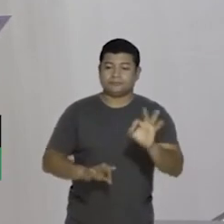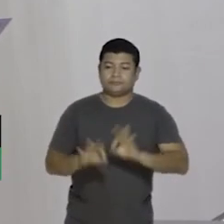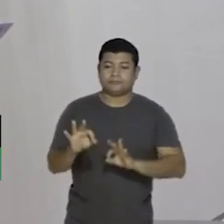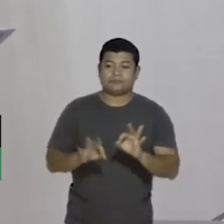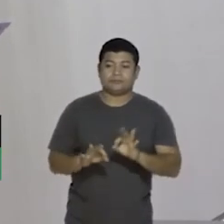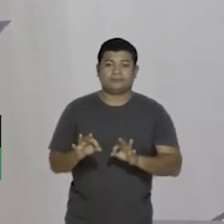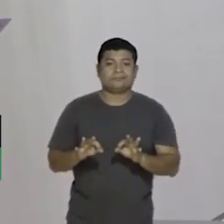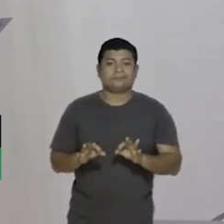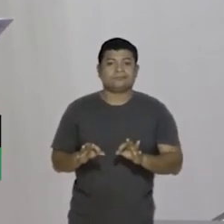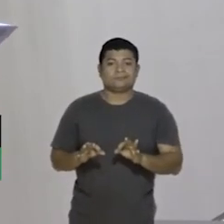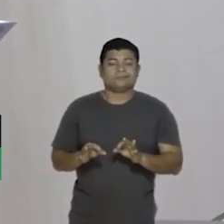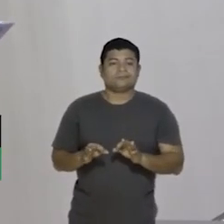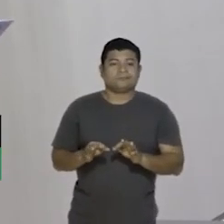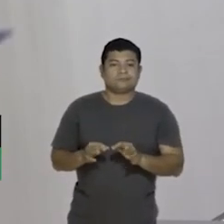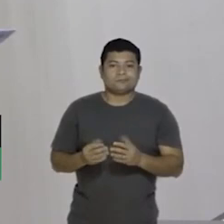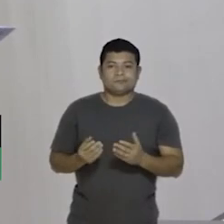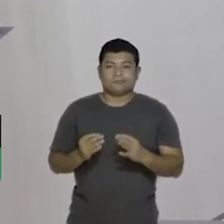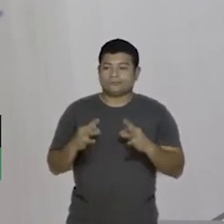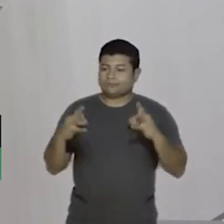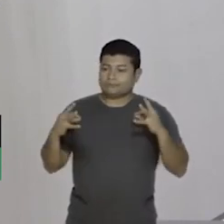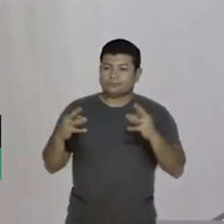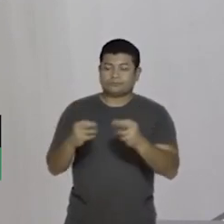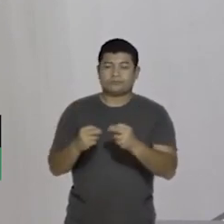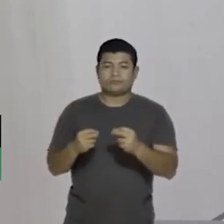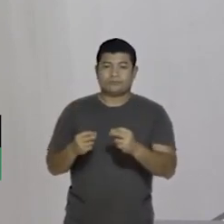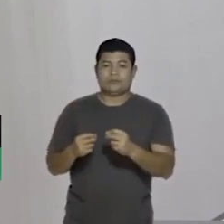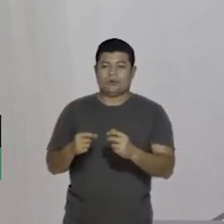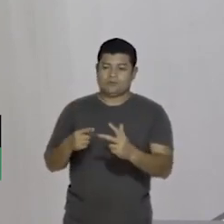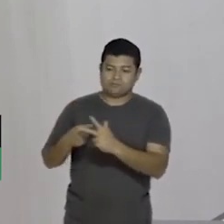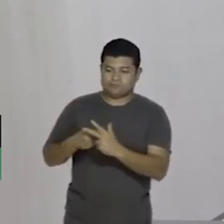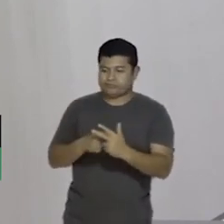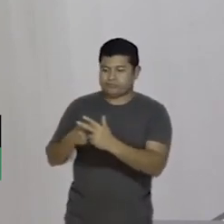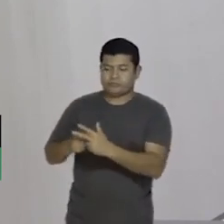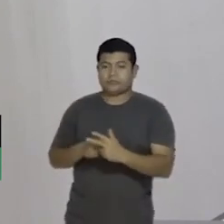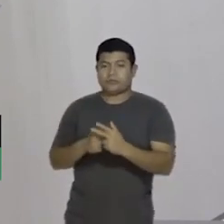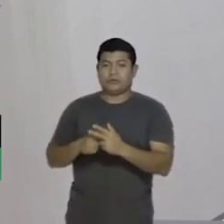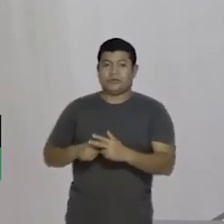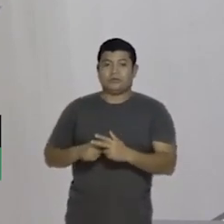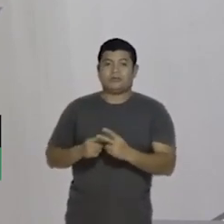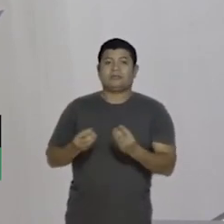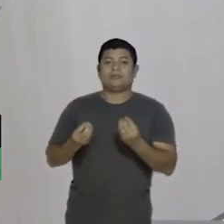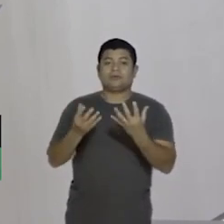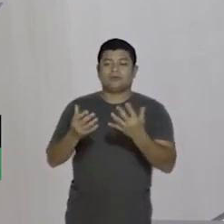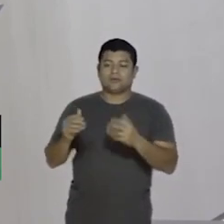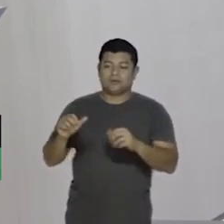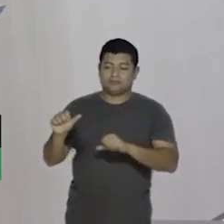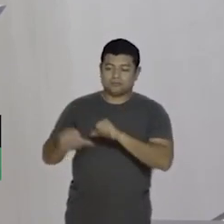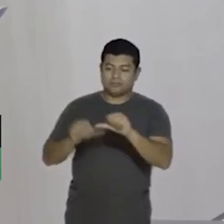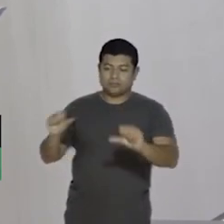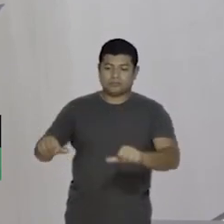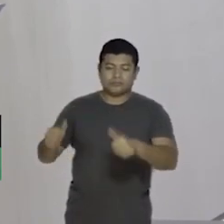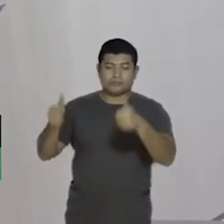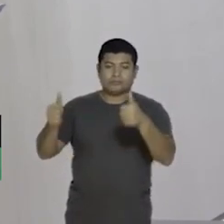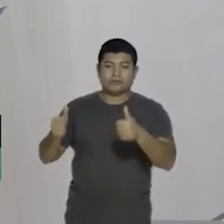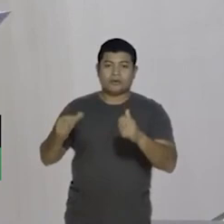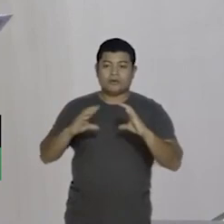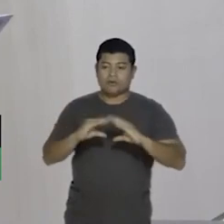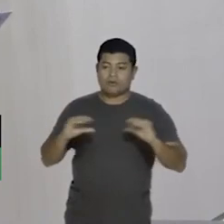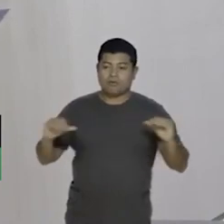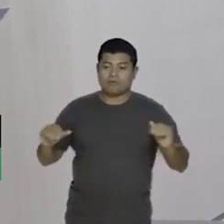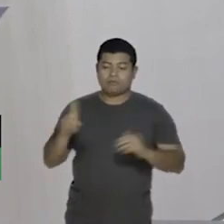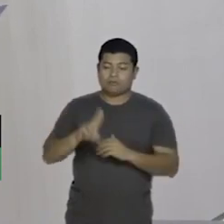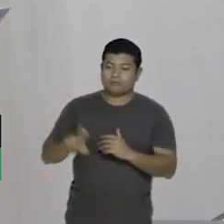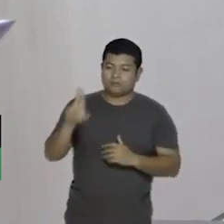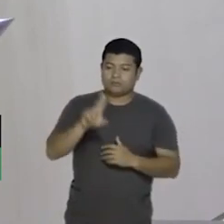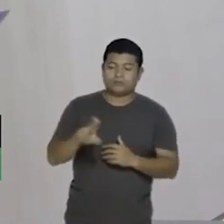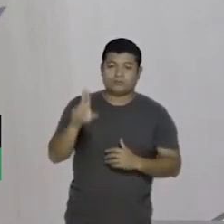contemplará todas as intervenções necessárias para melhoria da segurança Viária e do conforto dos usuários ao trafegar